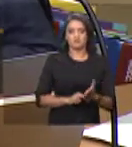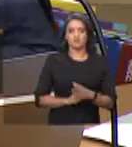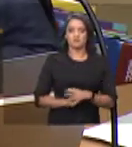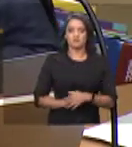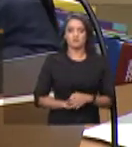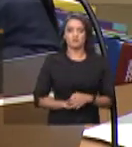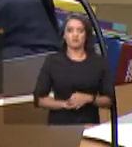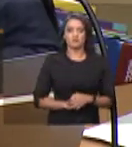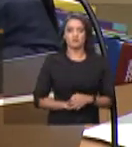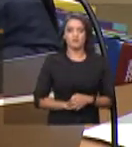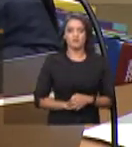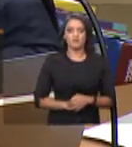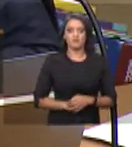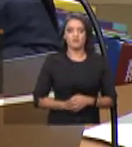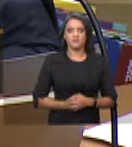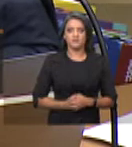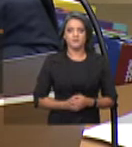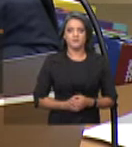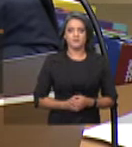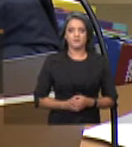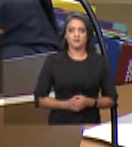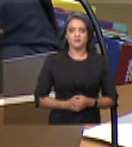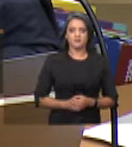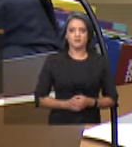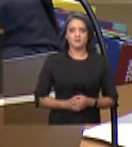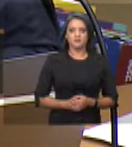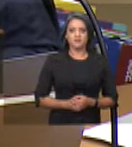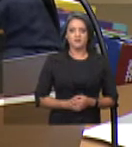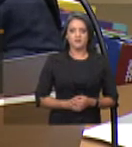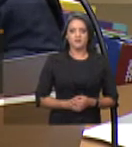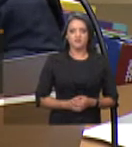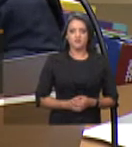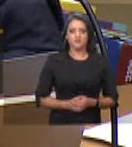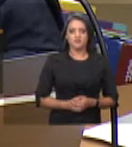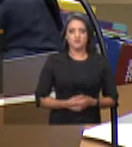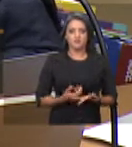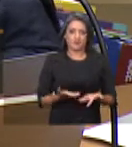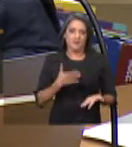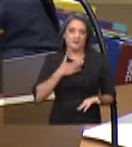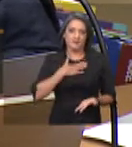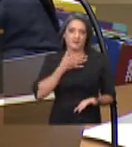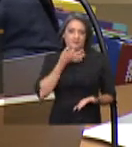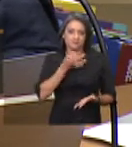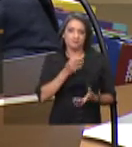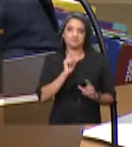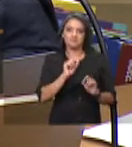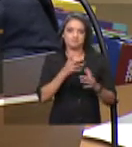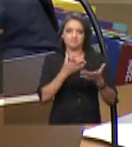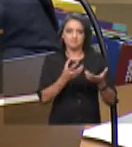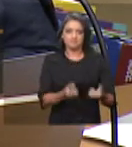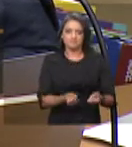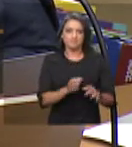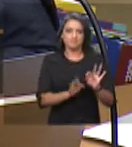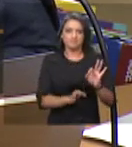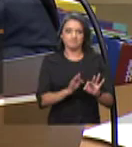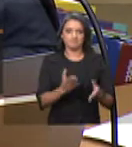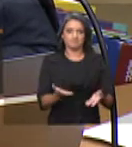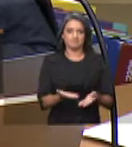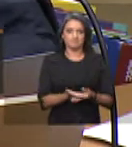questões preliminares que de minha parte importariam não conhecimento da presente ação